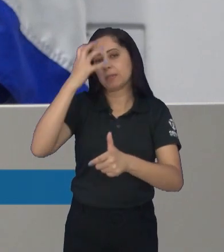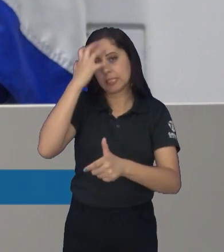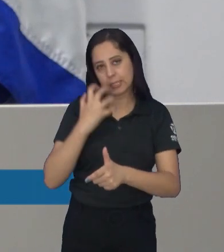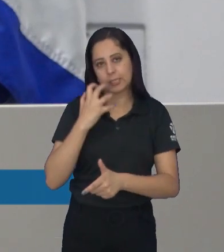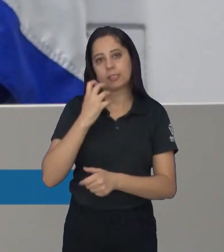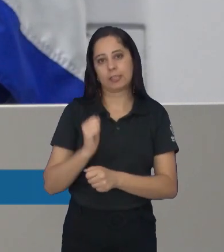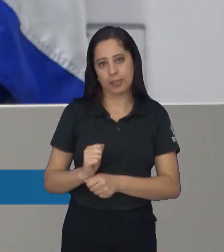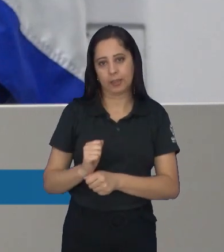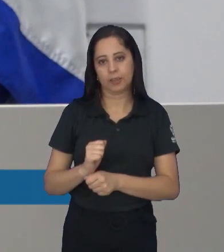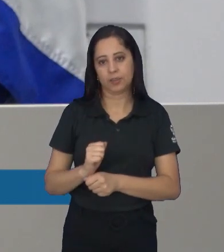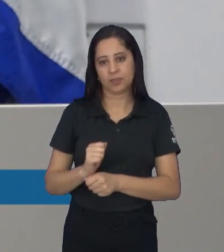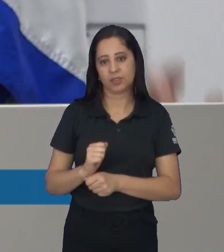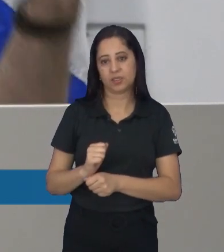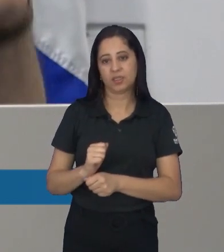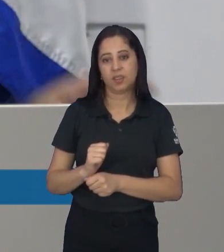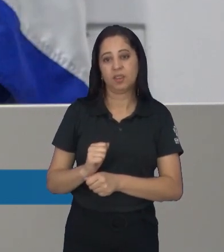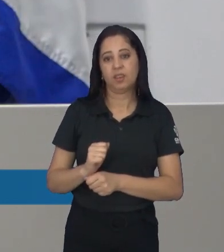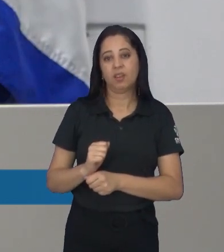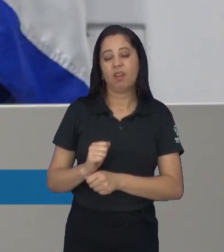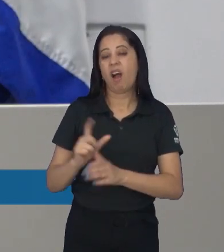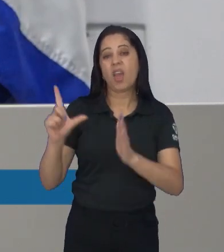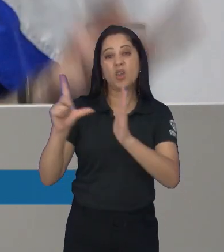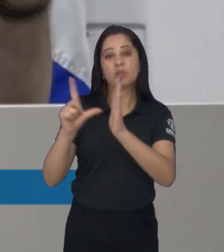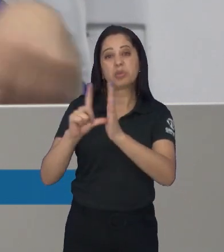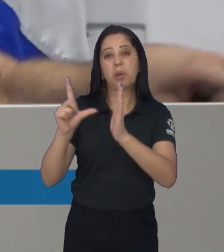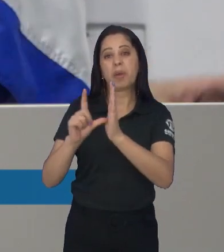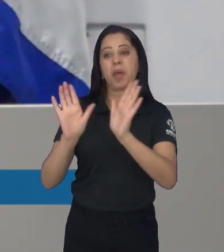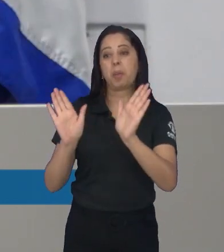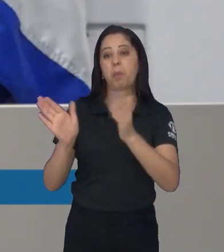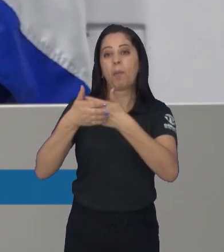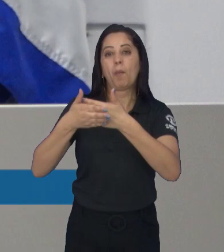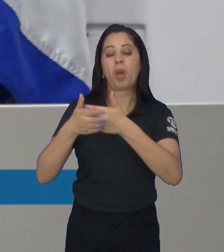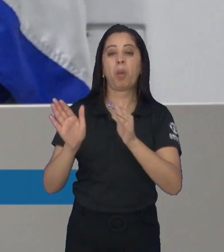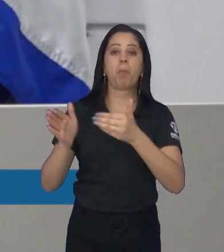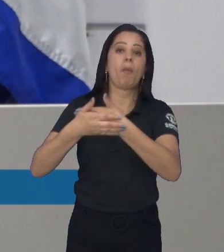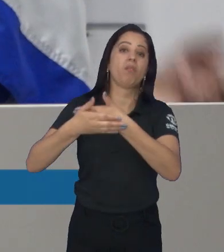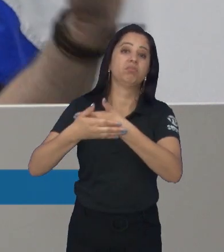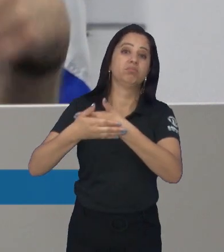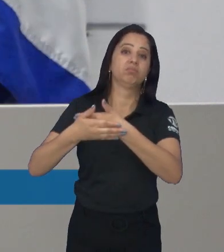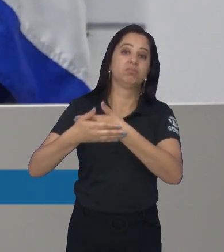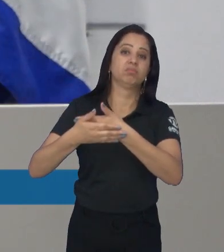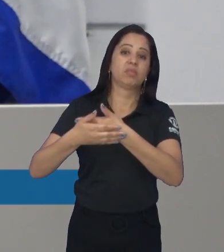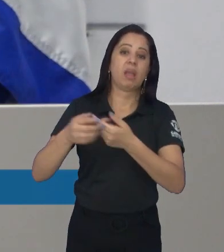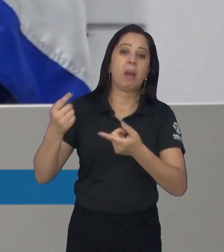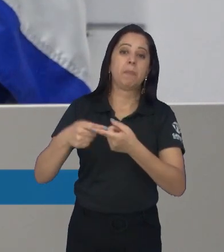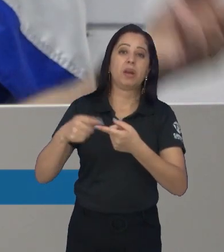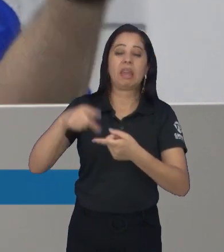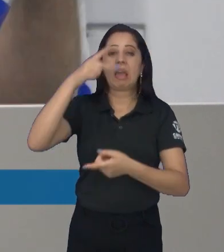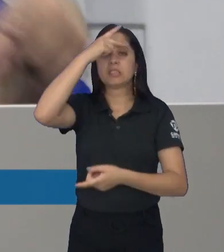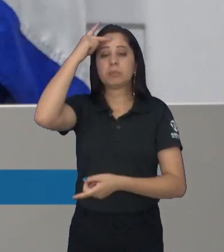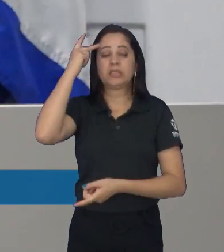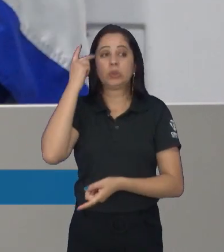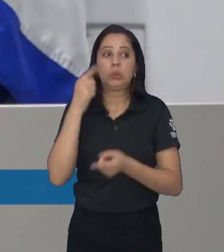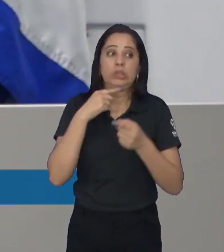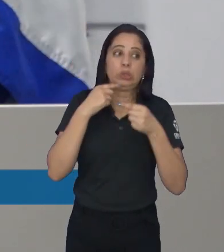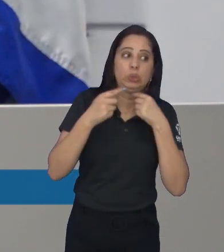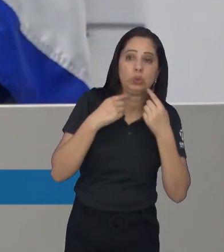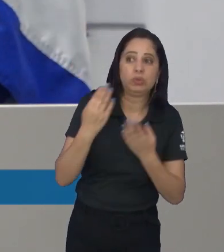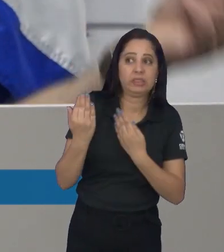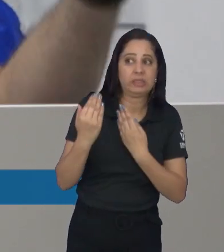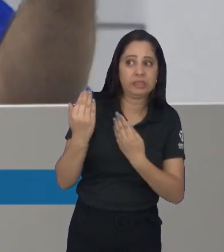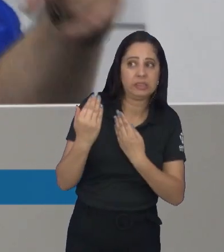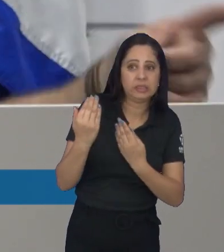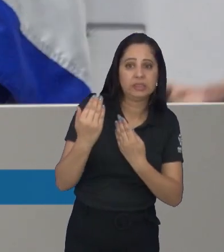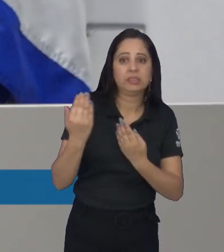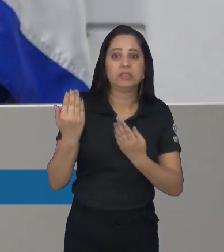muitas vezes comércios e aí ele pelo contrário aí ele vai criar insegurança porque ele vai ficar fechado ele vai virar despesa de condomínio